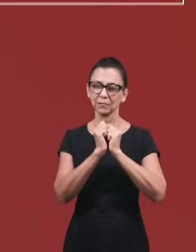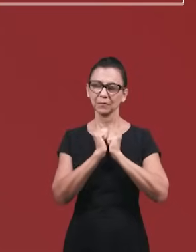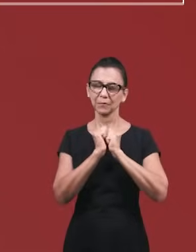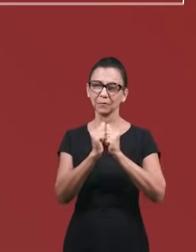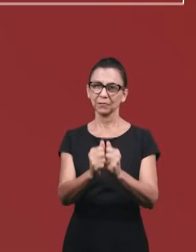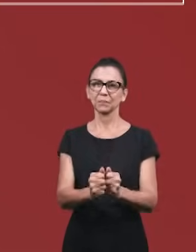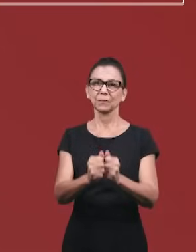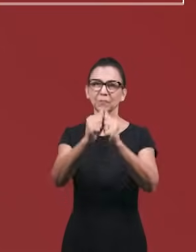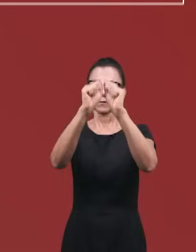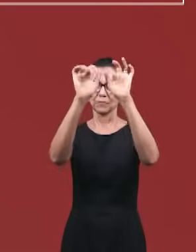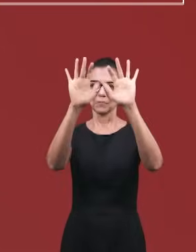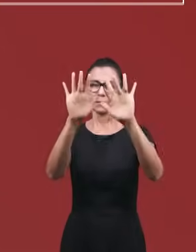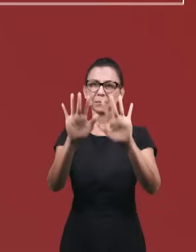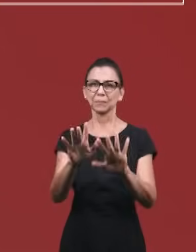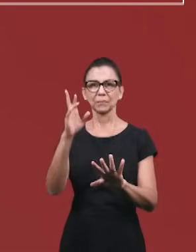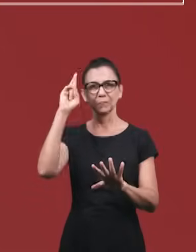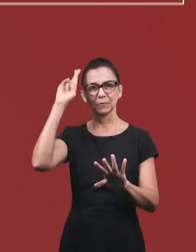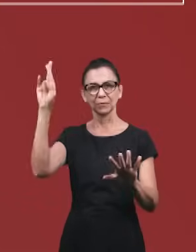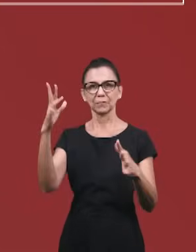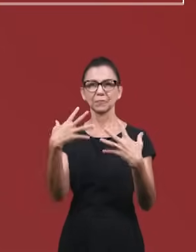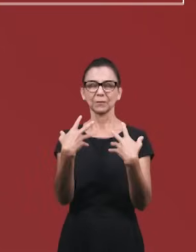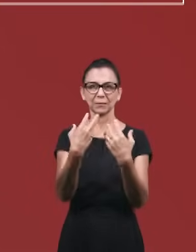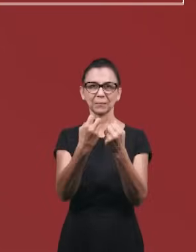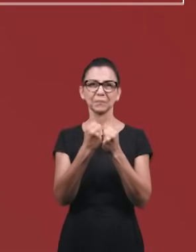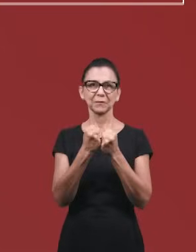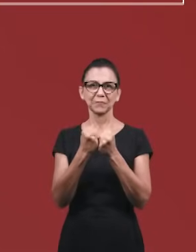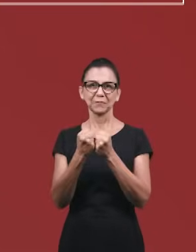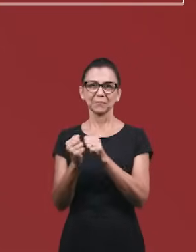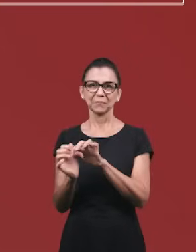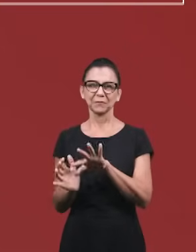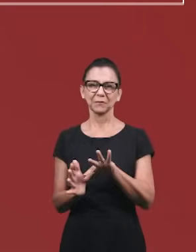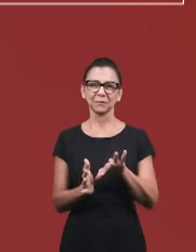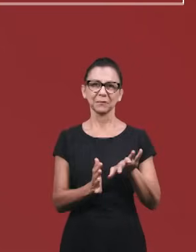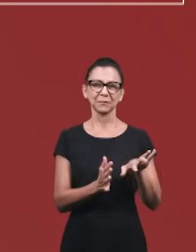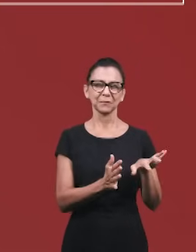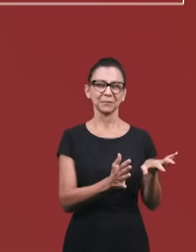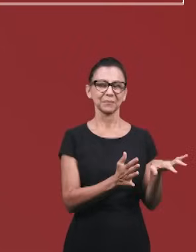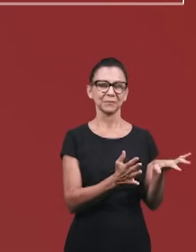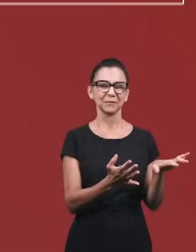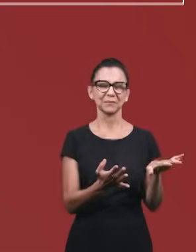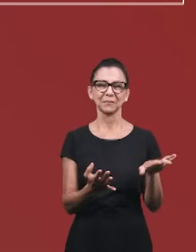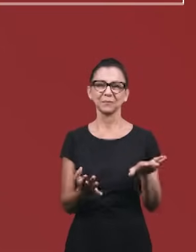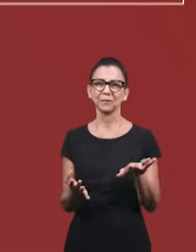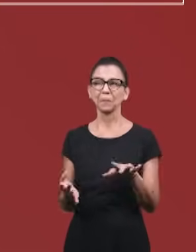está orando. E juntos receberemos uma grande bênção do Senhor.